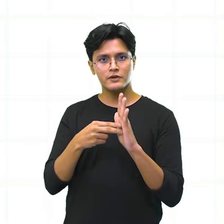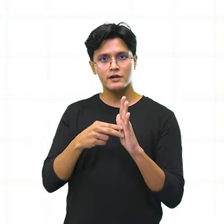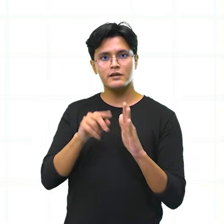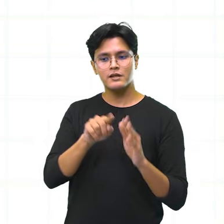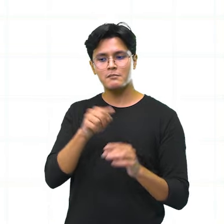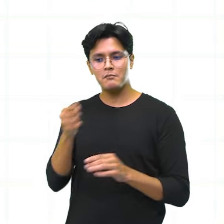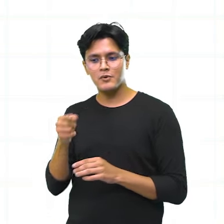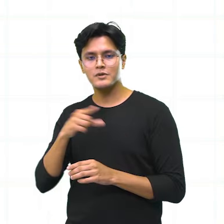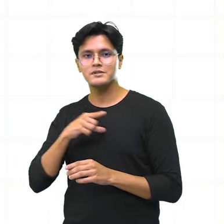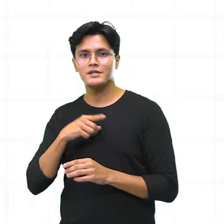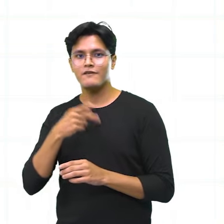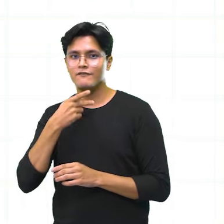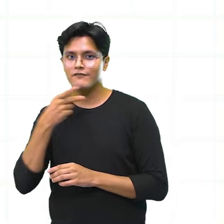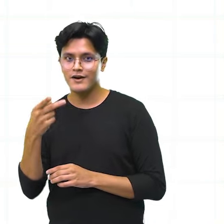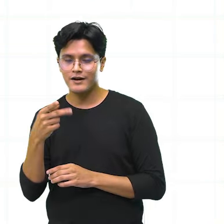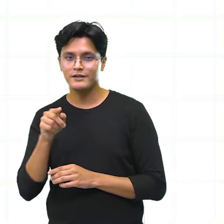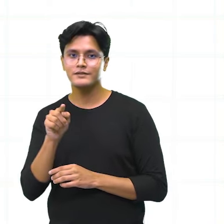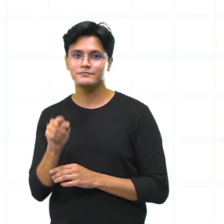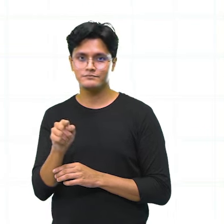né? Hoje